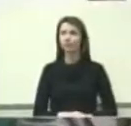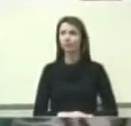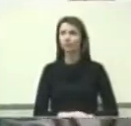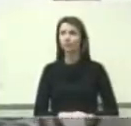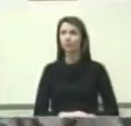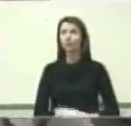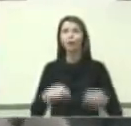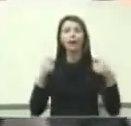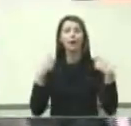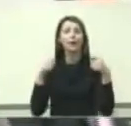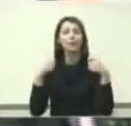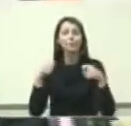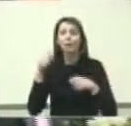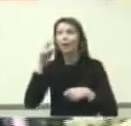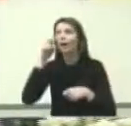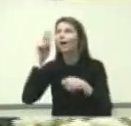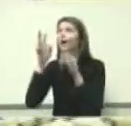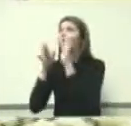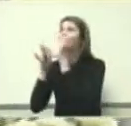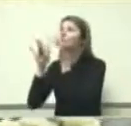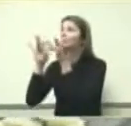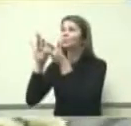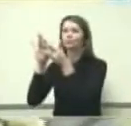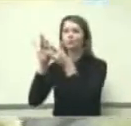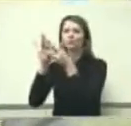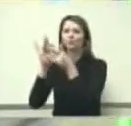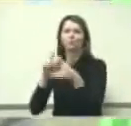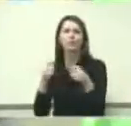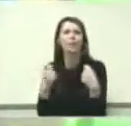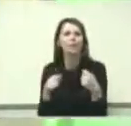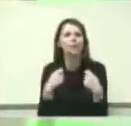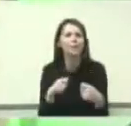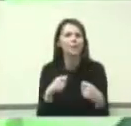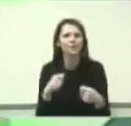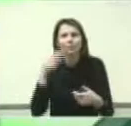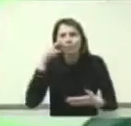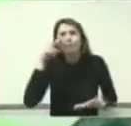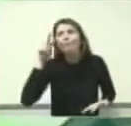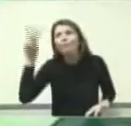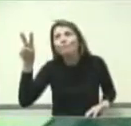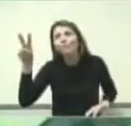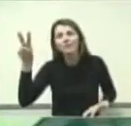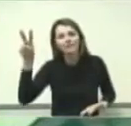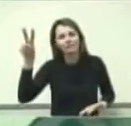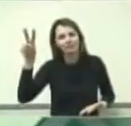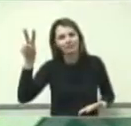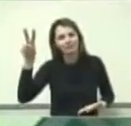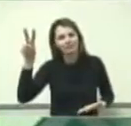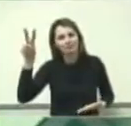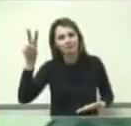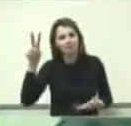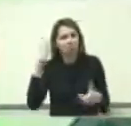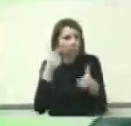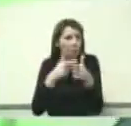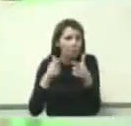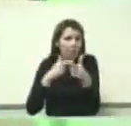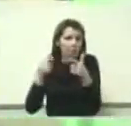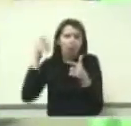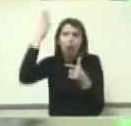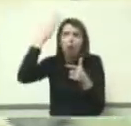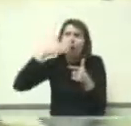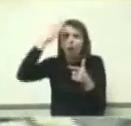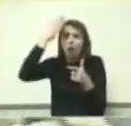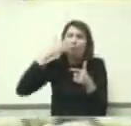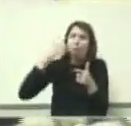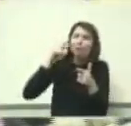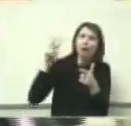mas é preciso me enxergar é preciso me ver é preciso me enxergar na crise na tempestade se você